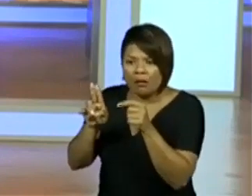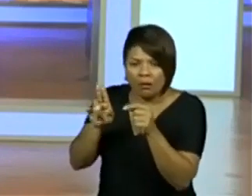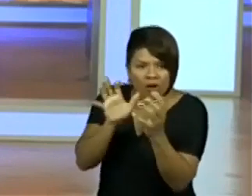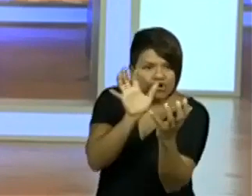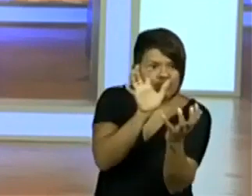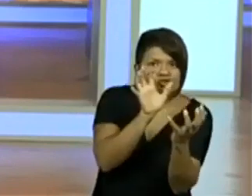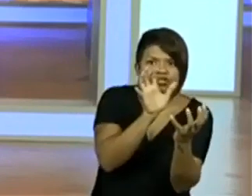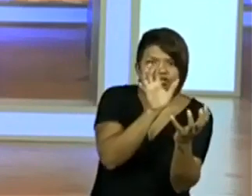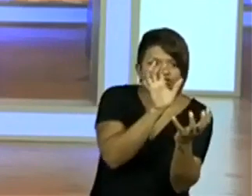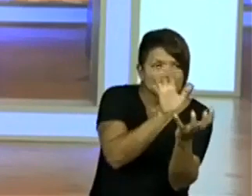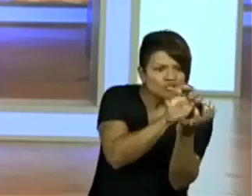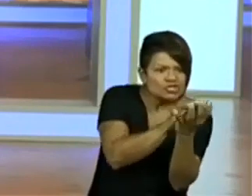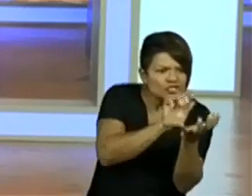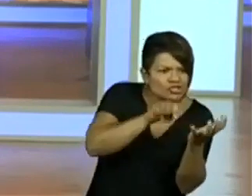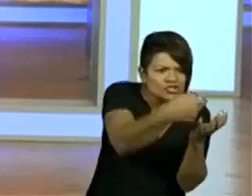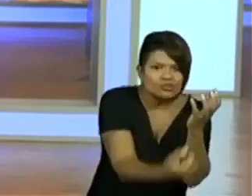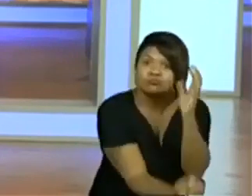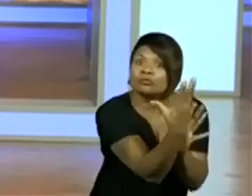Jacaré.